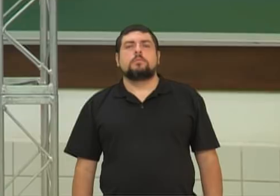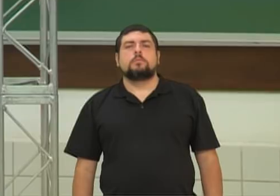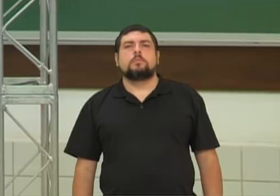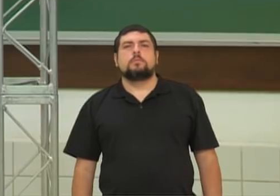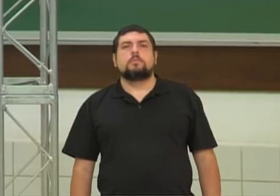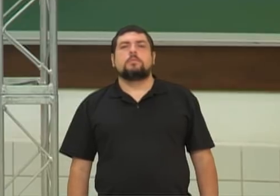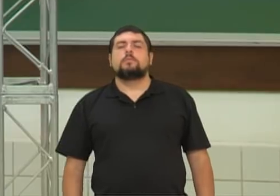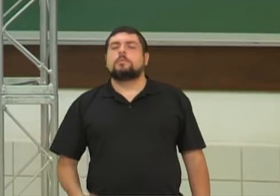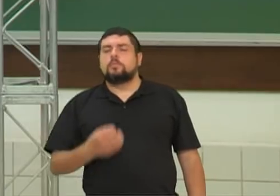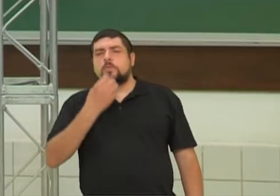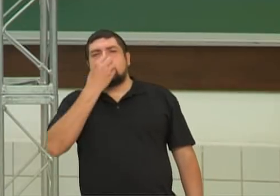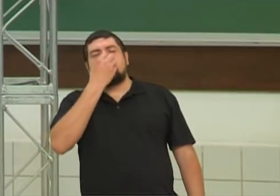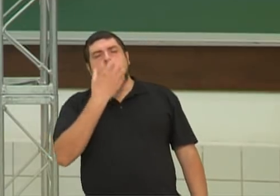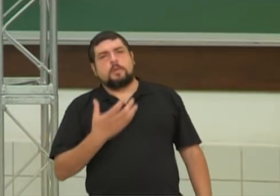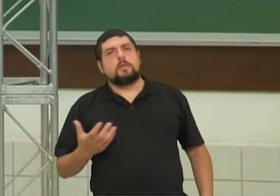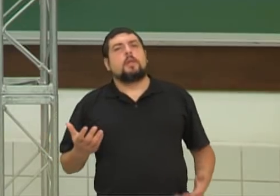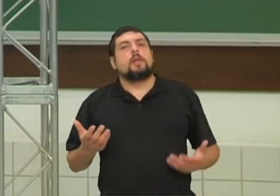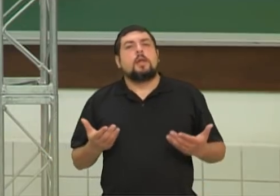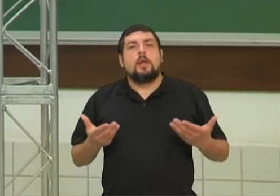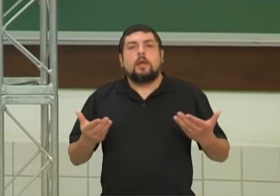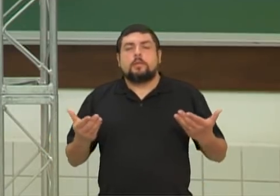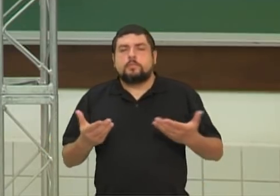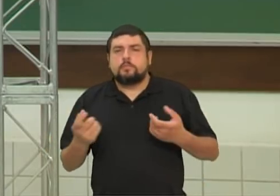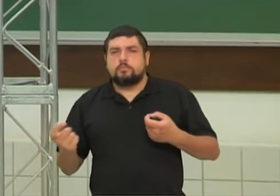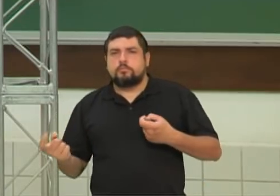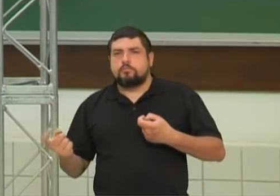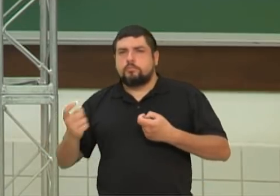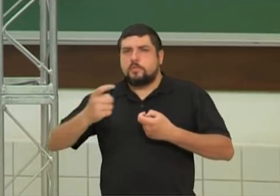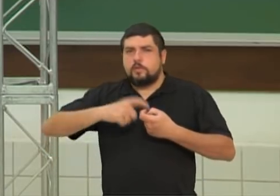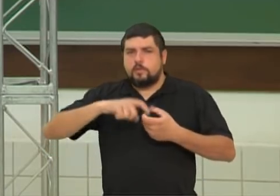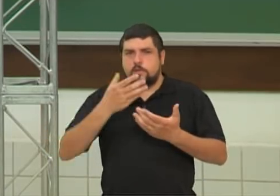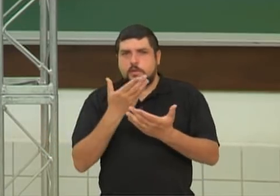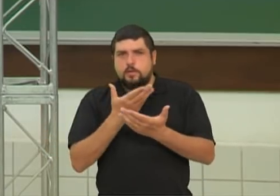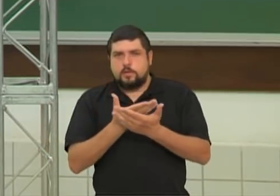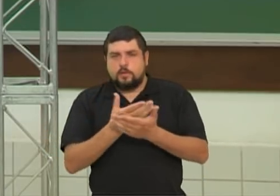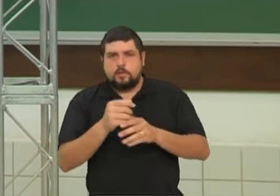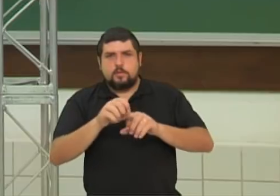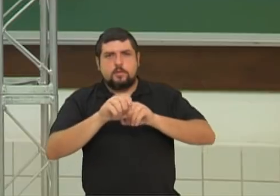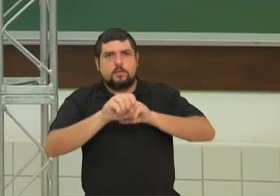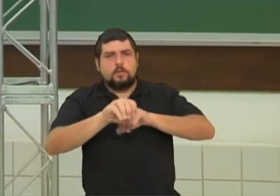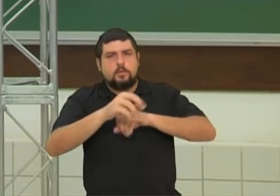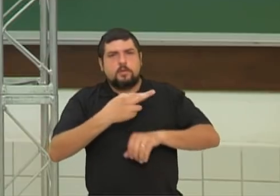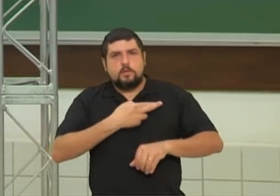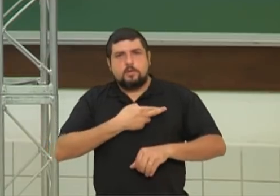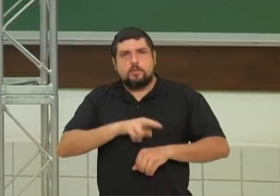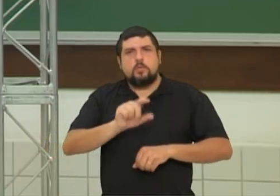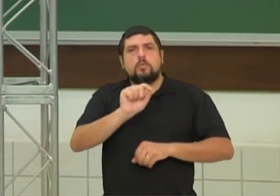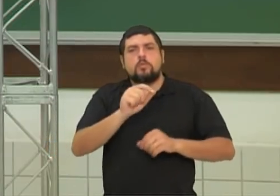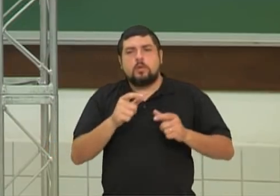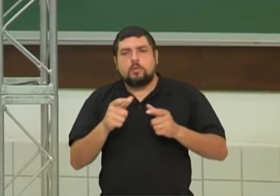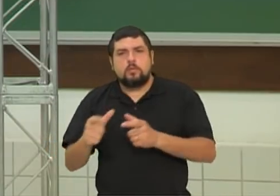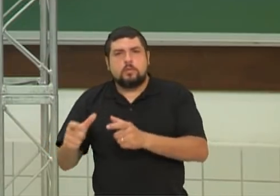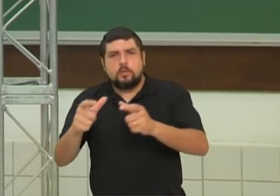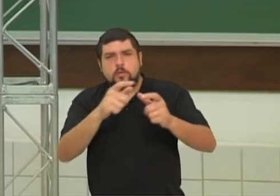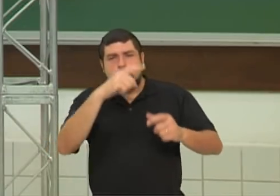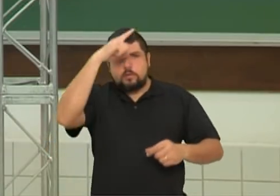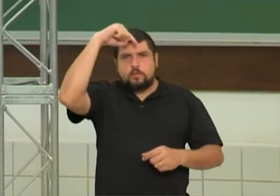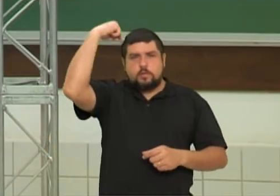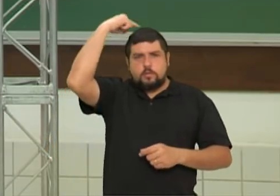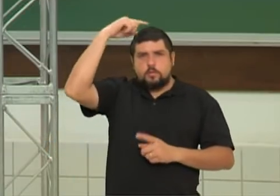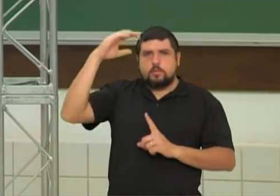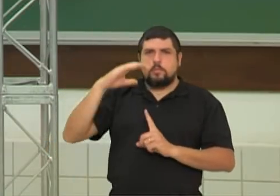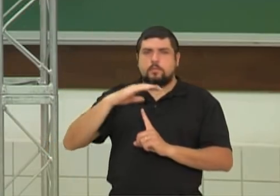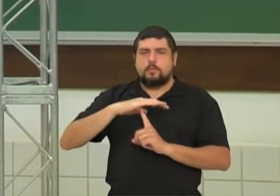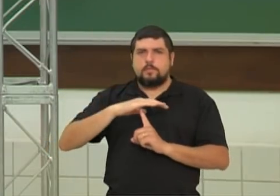Muito bem, voltamos com a nossa aula de ensino religioso sobre os lugares sagrados do Paraná. E estamos